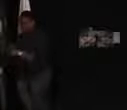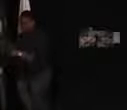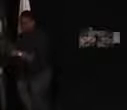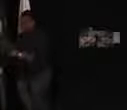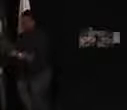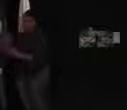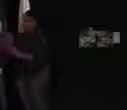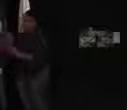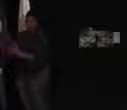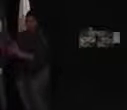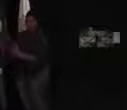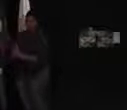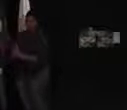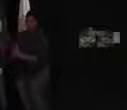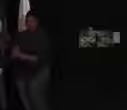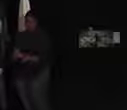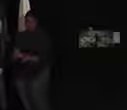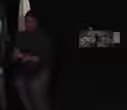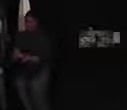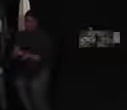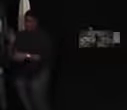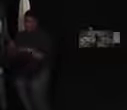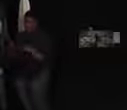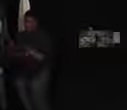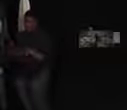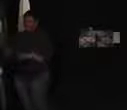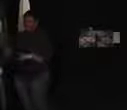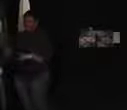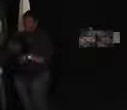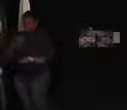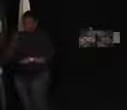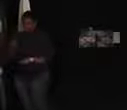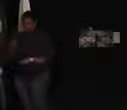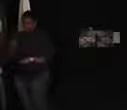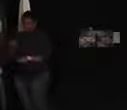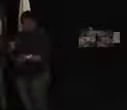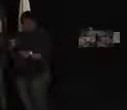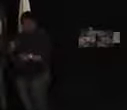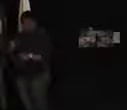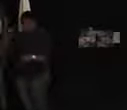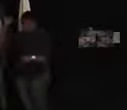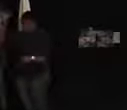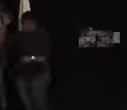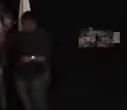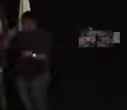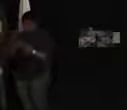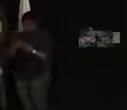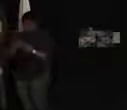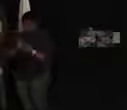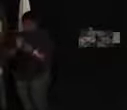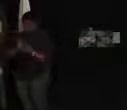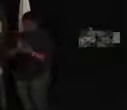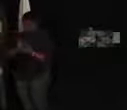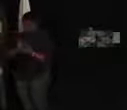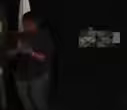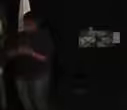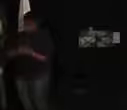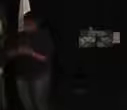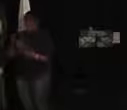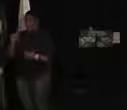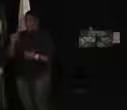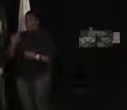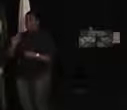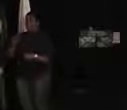negativo. E isso muitas vezes nós vemos também no adulto, não é assim? O que é a